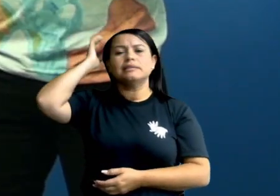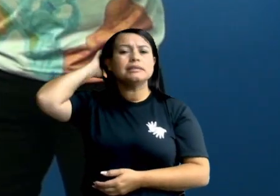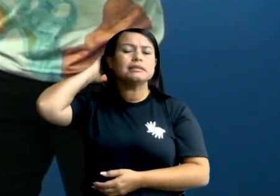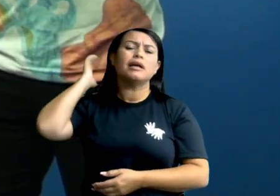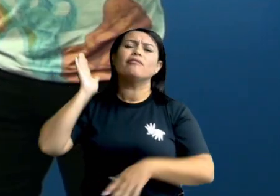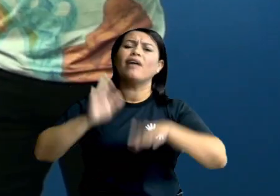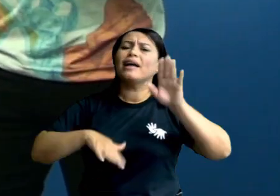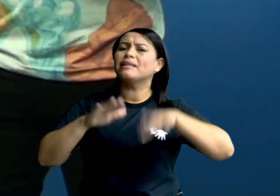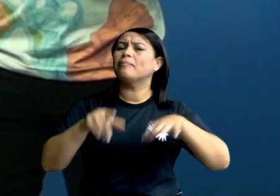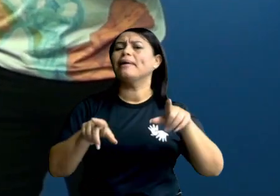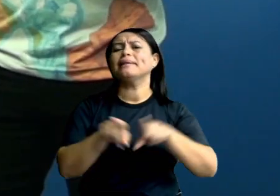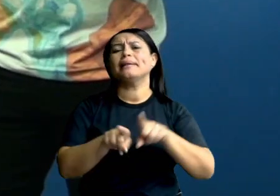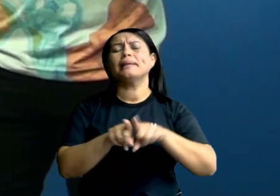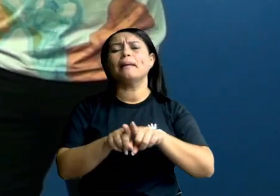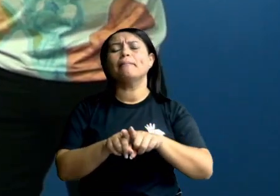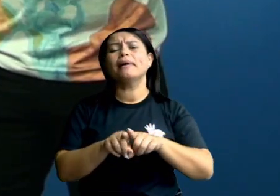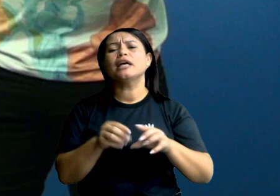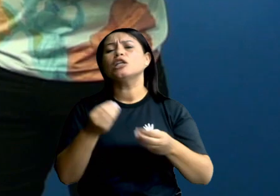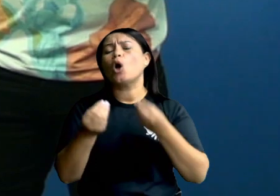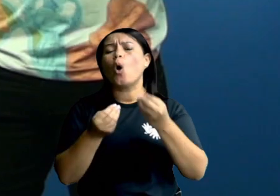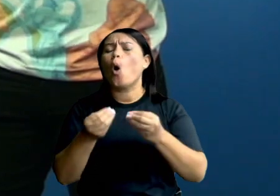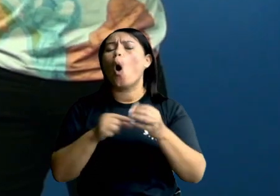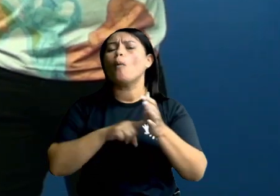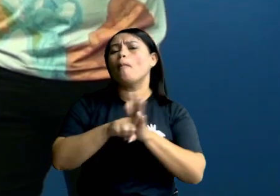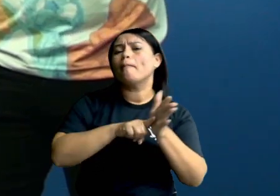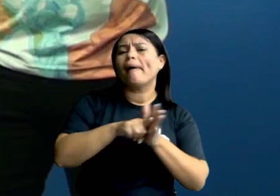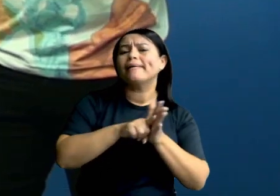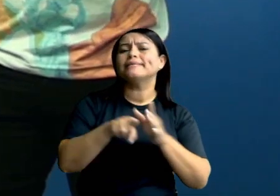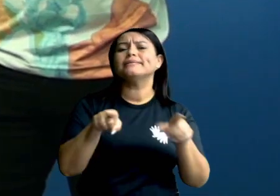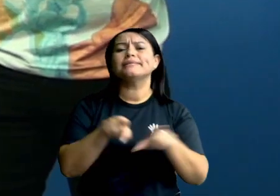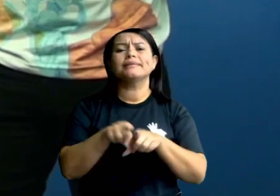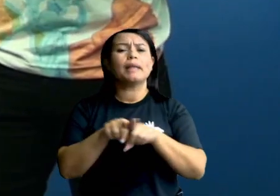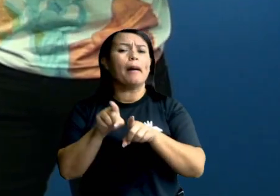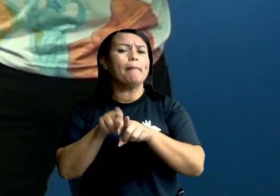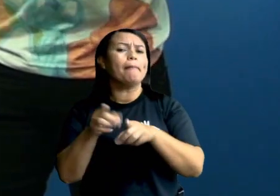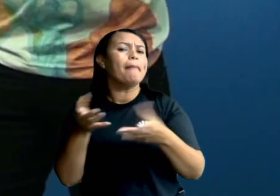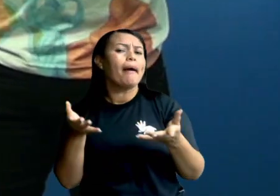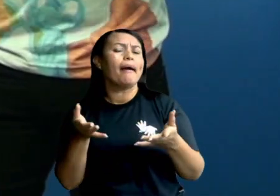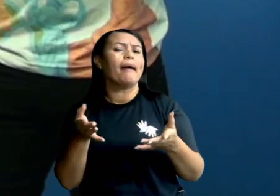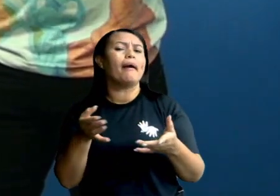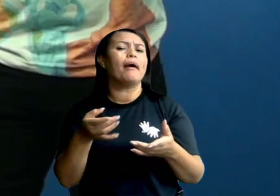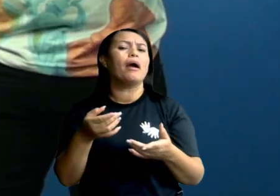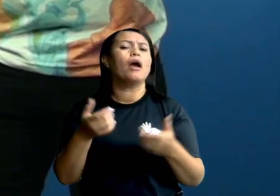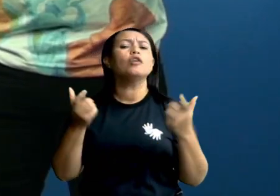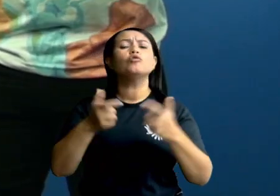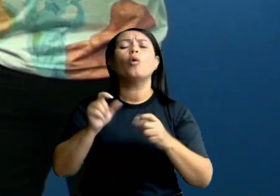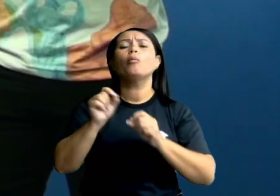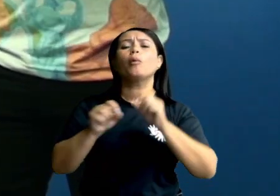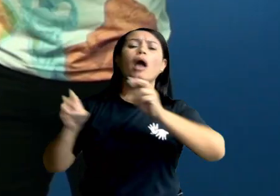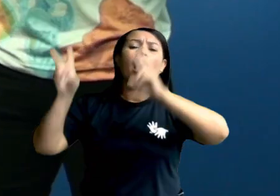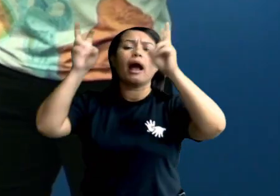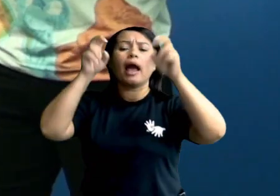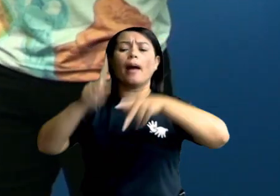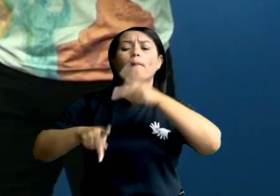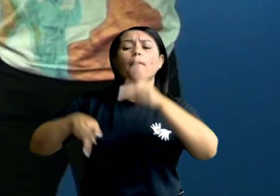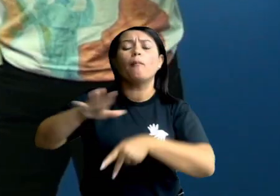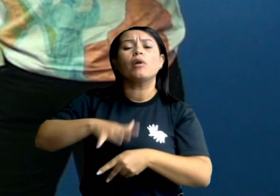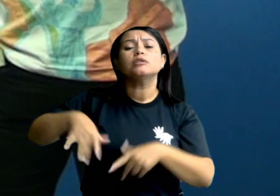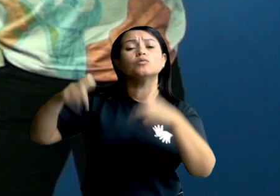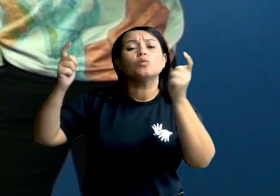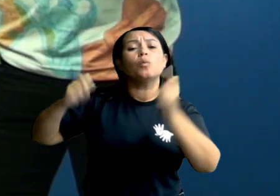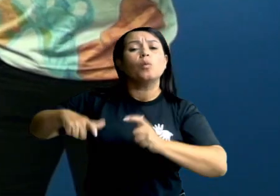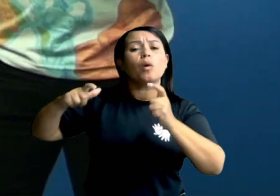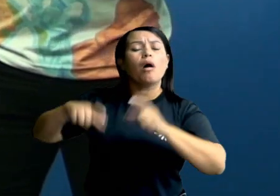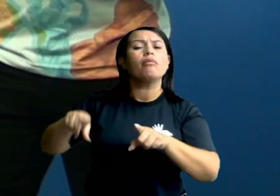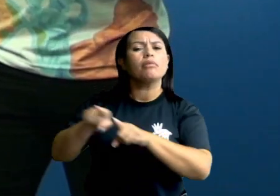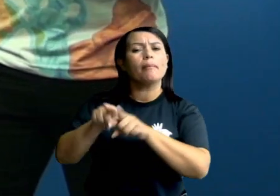depender do estilo de pesquisa que for feito, ou do órgão, né, que esteja realizando uma pesquisa sobre a população de algum lugar, eles